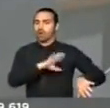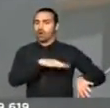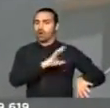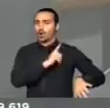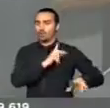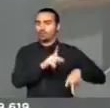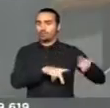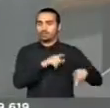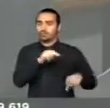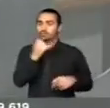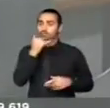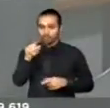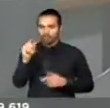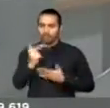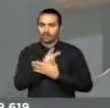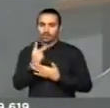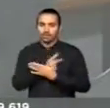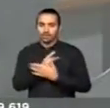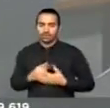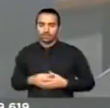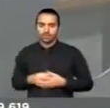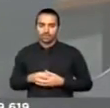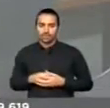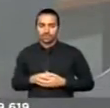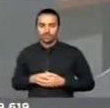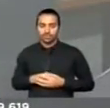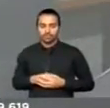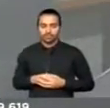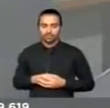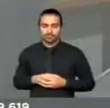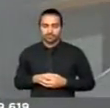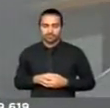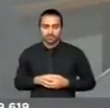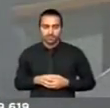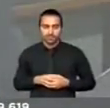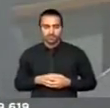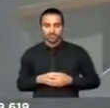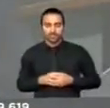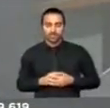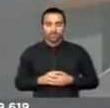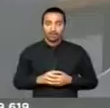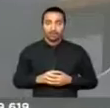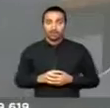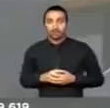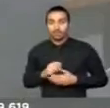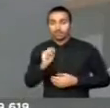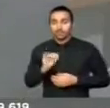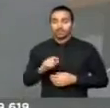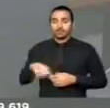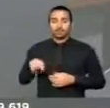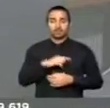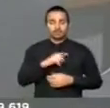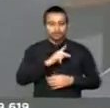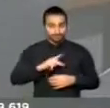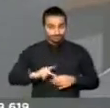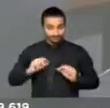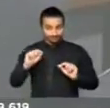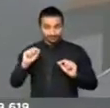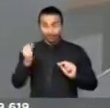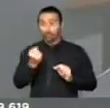um erro muito grave. Isso é um erro muito grave. Se nós formos levar em consideração, senhor presidente, o número de votos